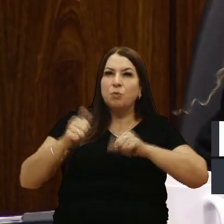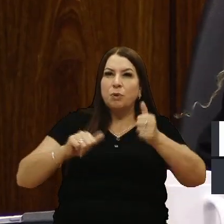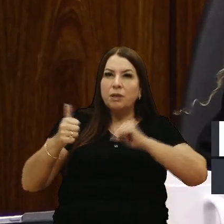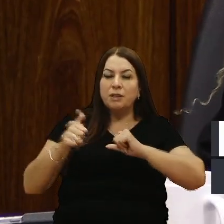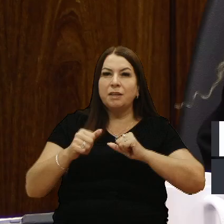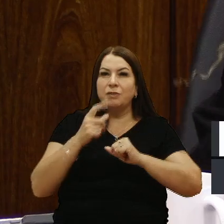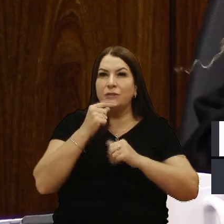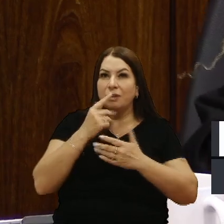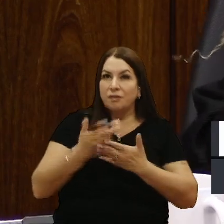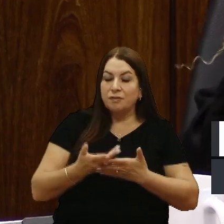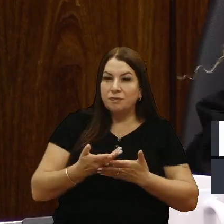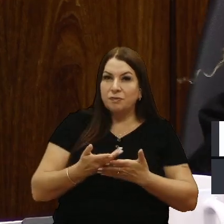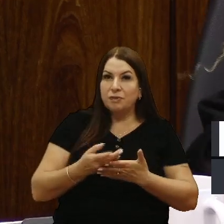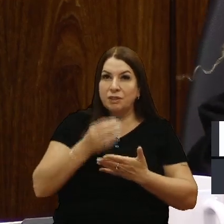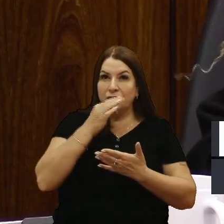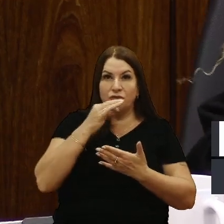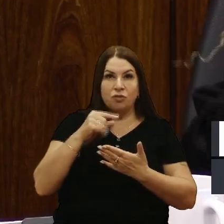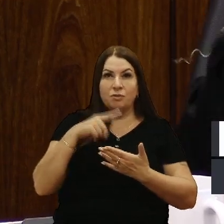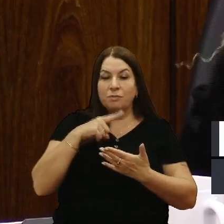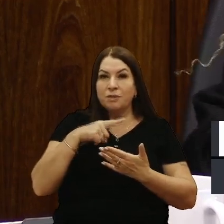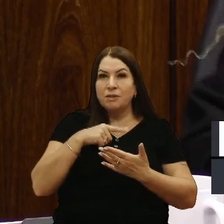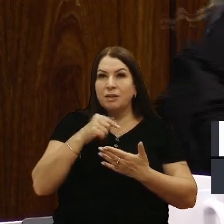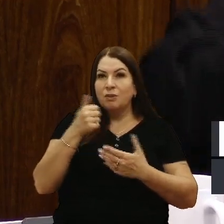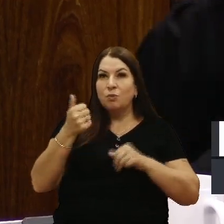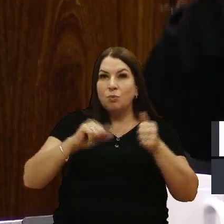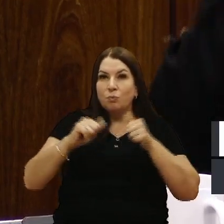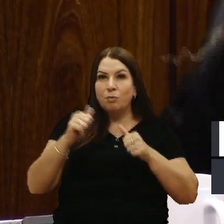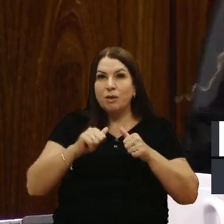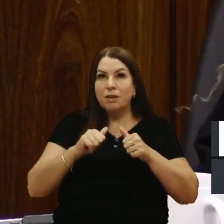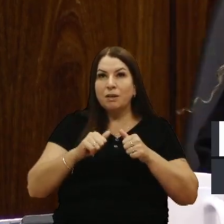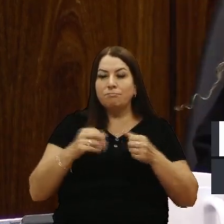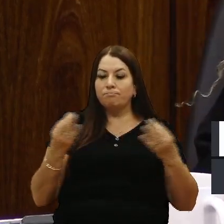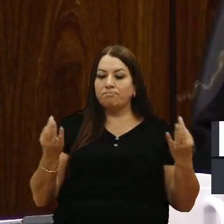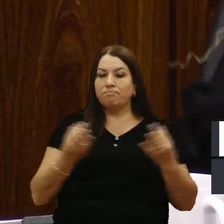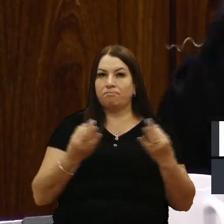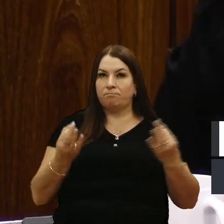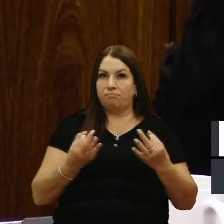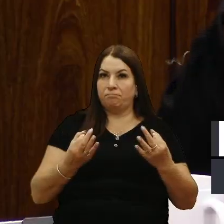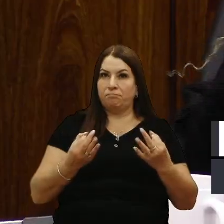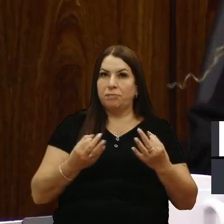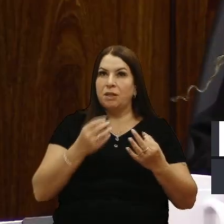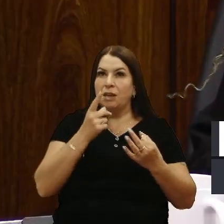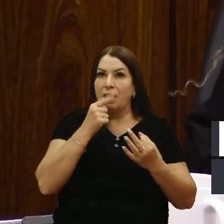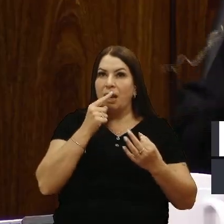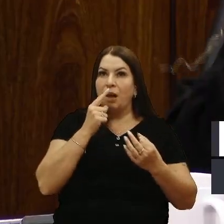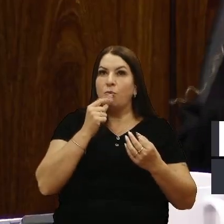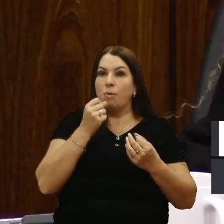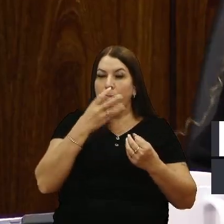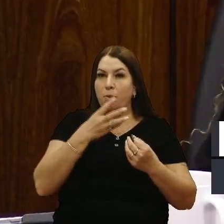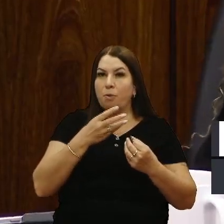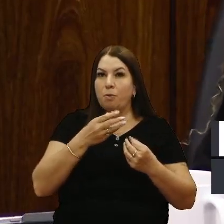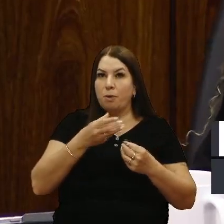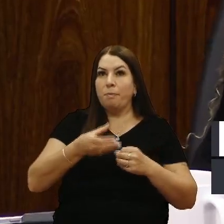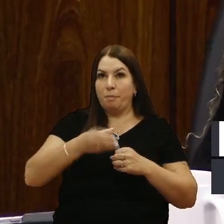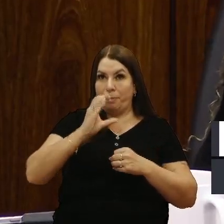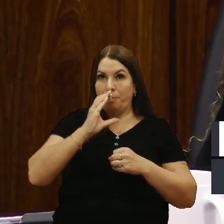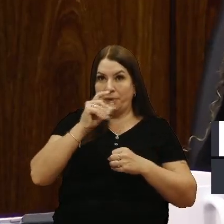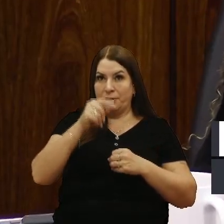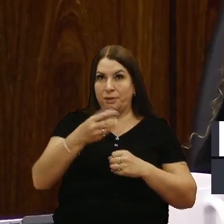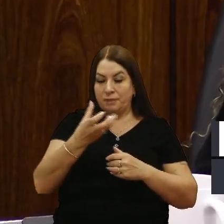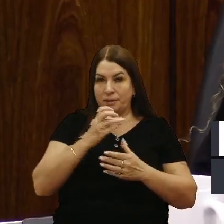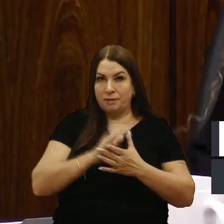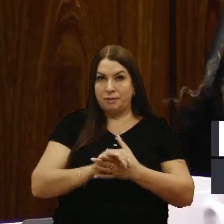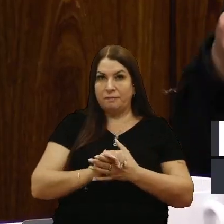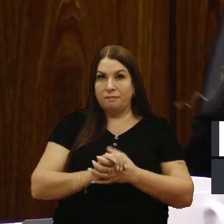qualidade da água. Em Caxias do Sul, nós temos uma qualidade impecável. Água potável, na torneira, se a gente